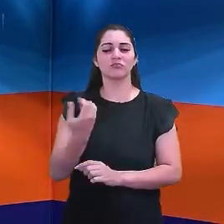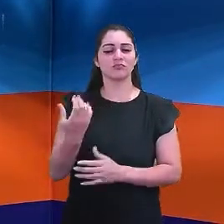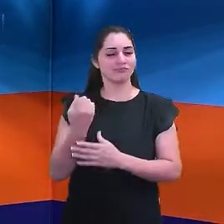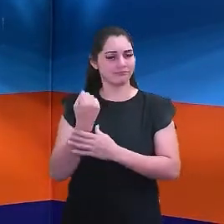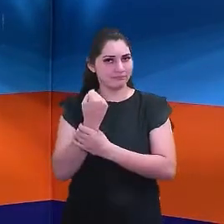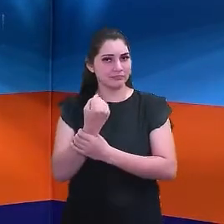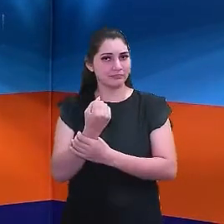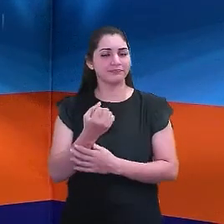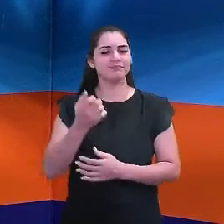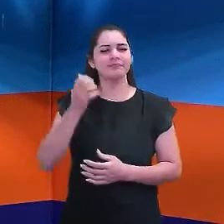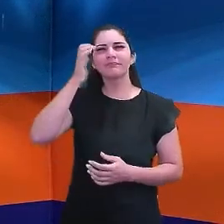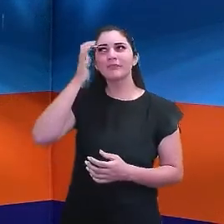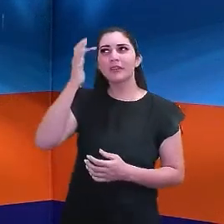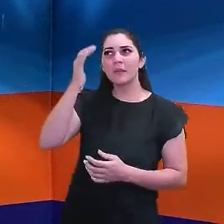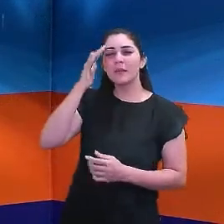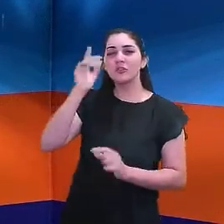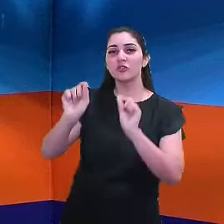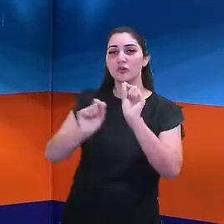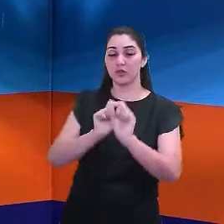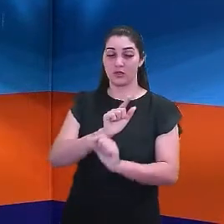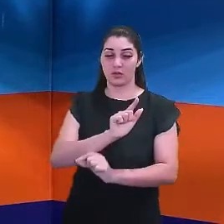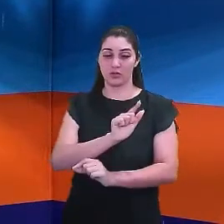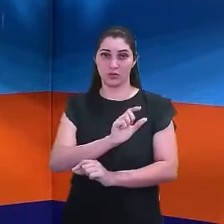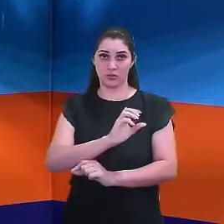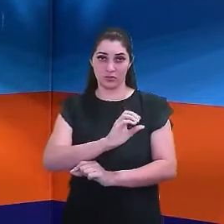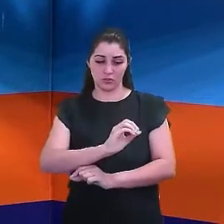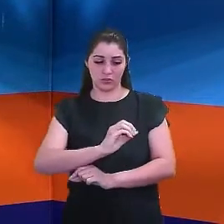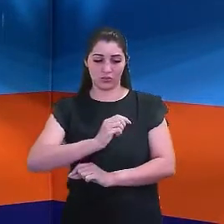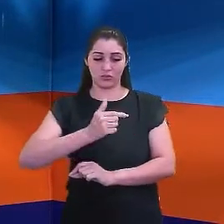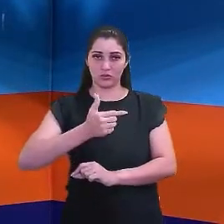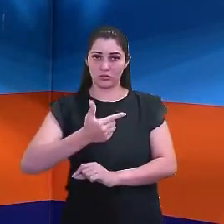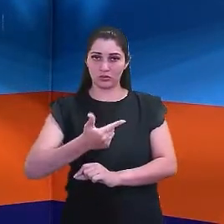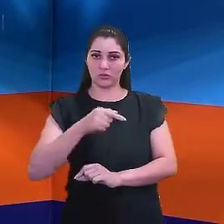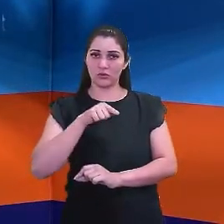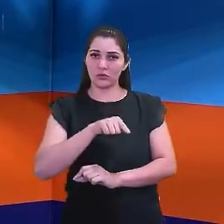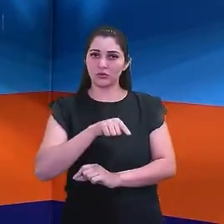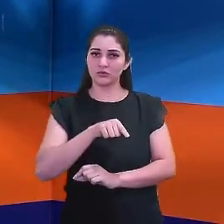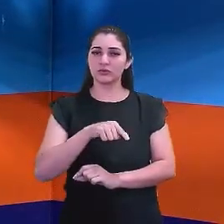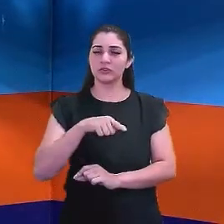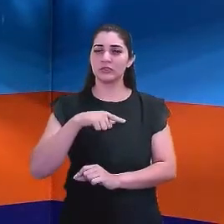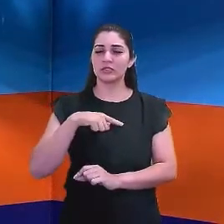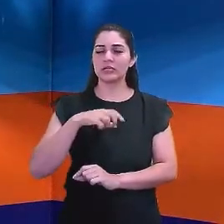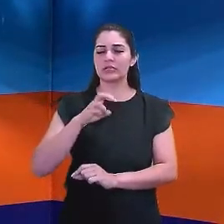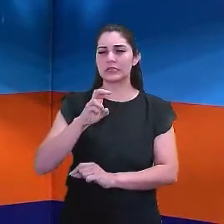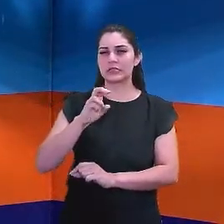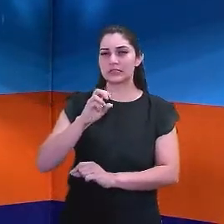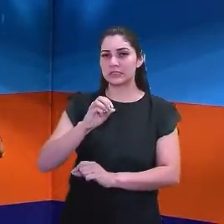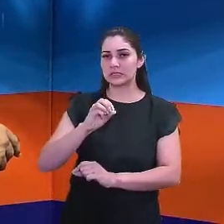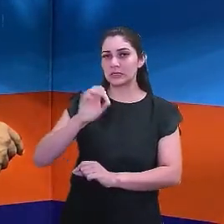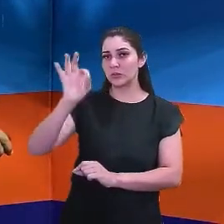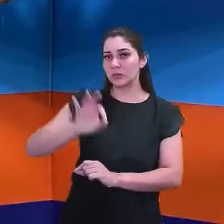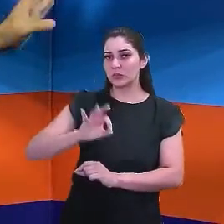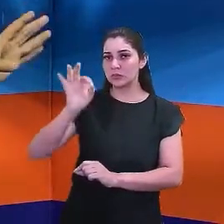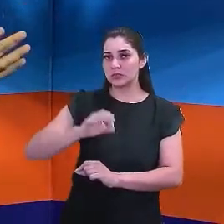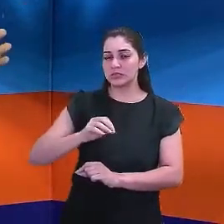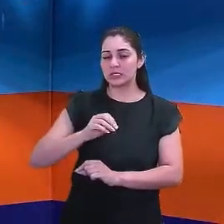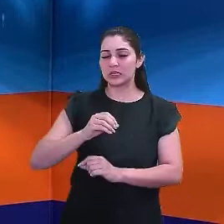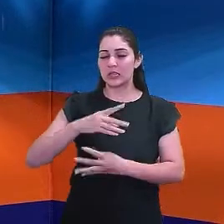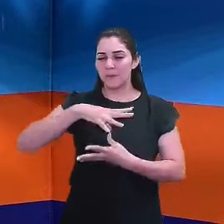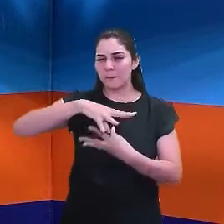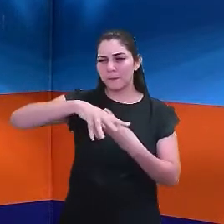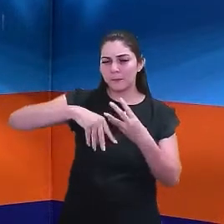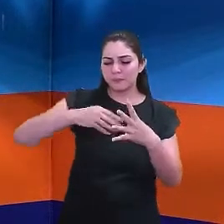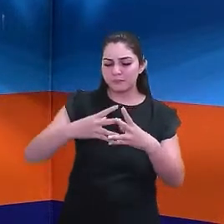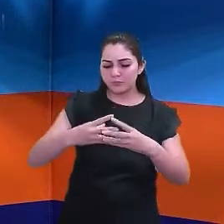você imagina aqui o gás carbônico. O gás carbônico, gente, apenas 5% é dissolvido no plasma sanguíneo, tá?